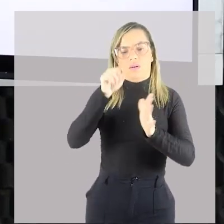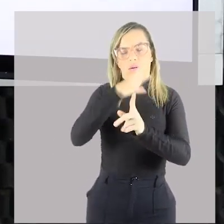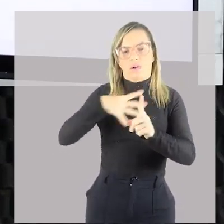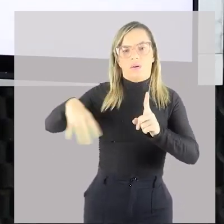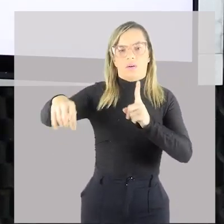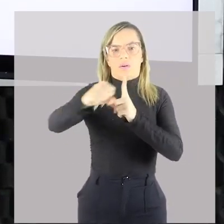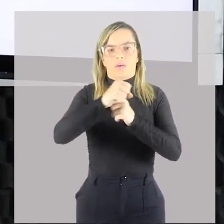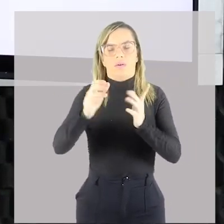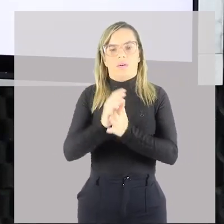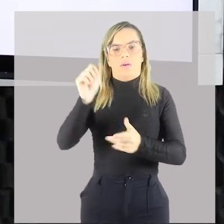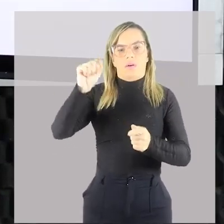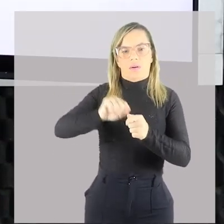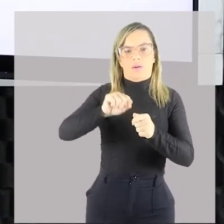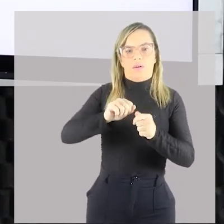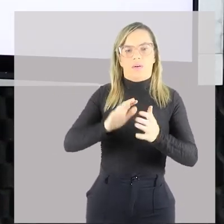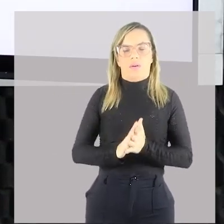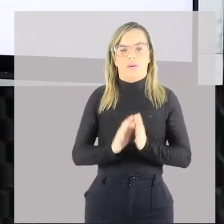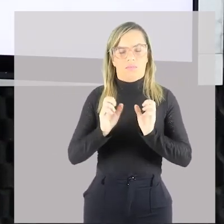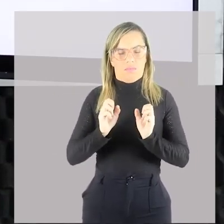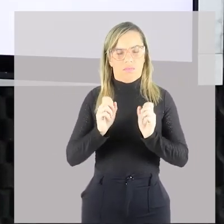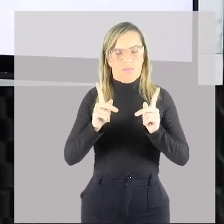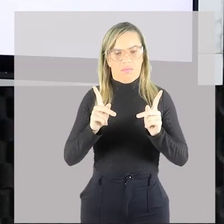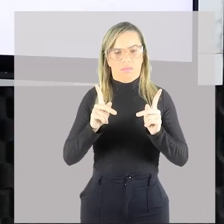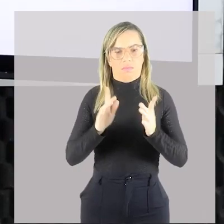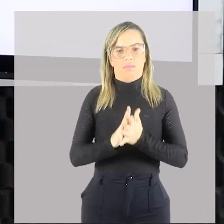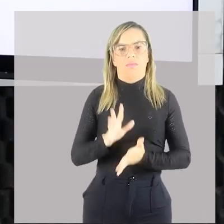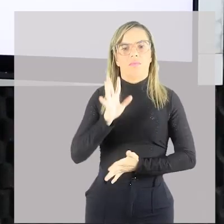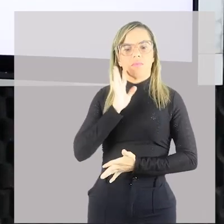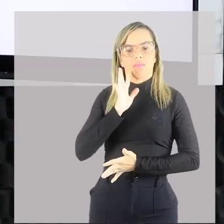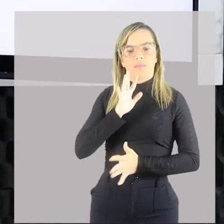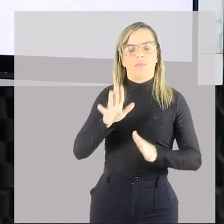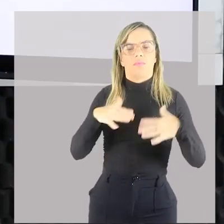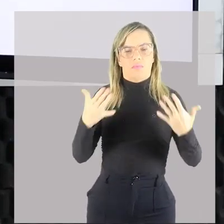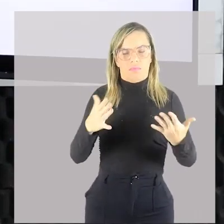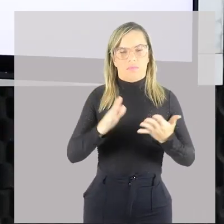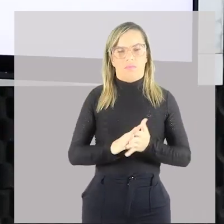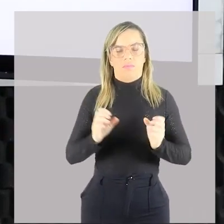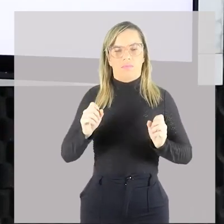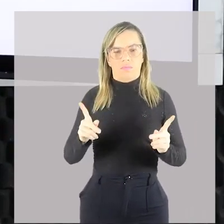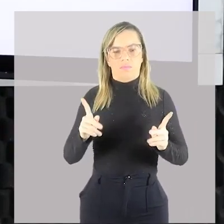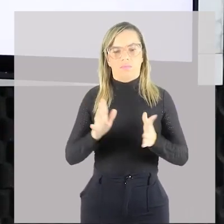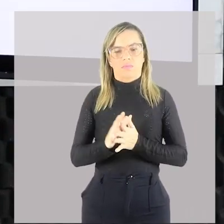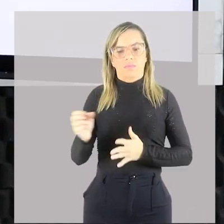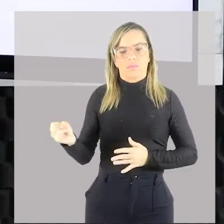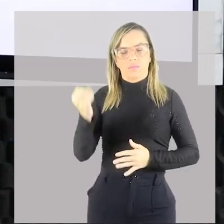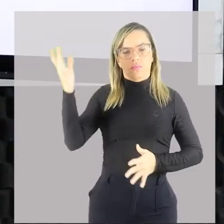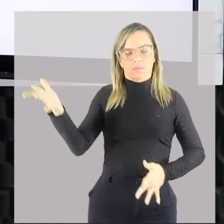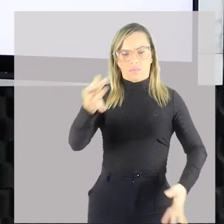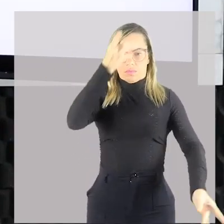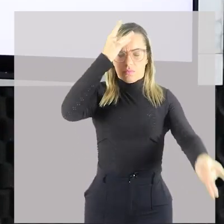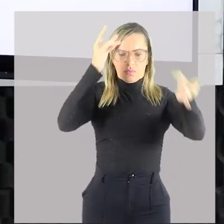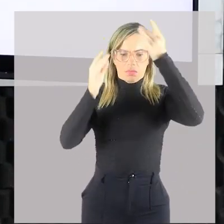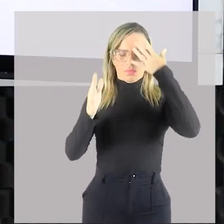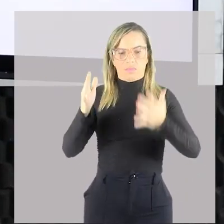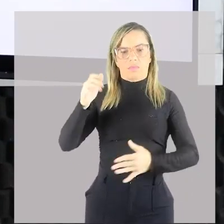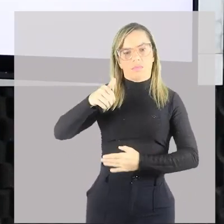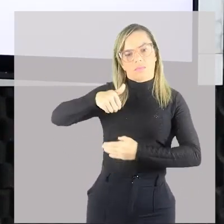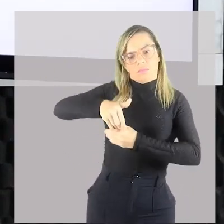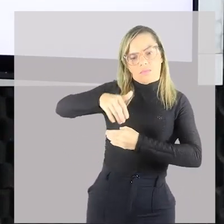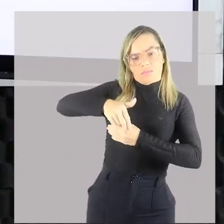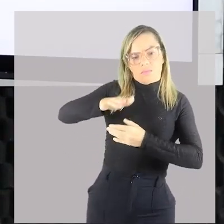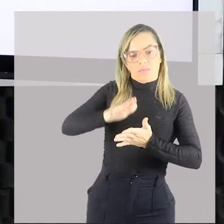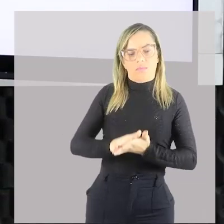sociais. Certo? Beleza? Olha só que coisa importante, pega esta dica.